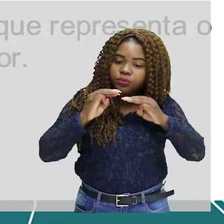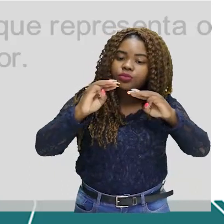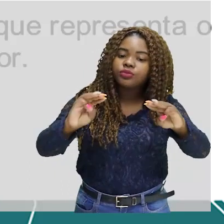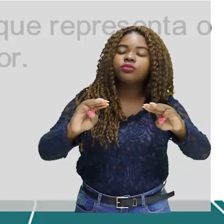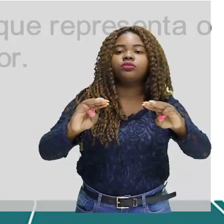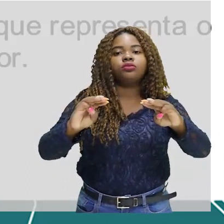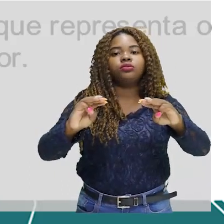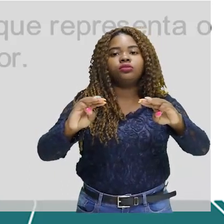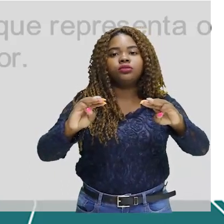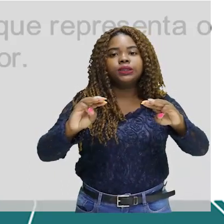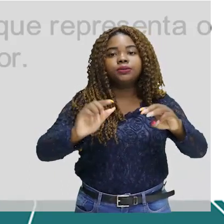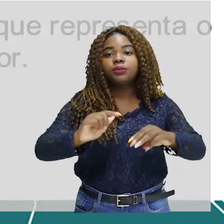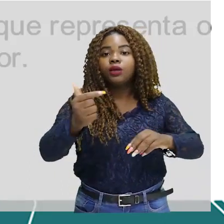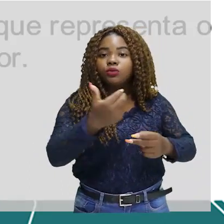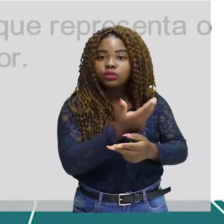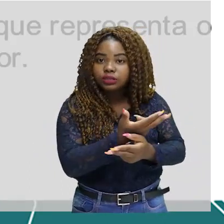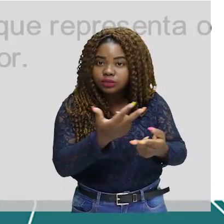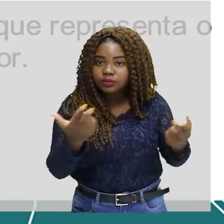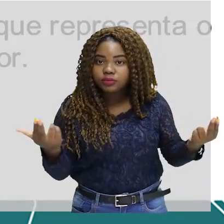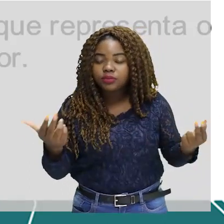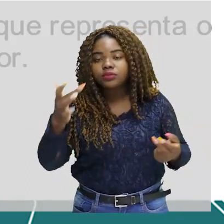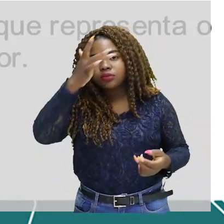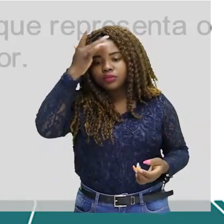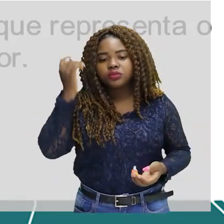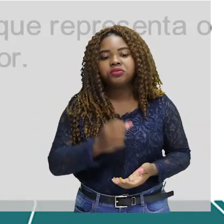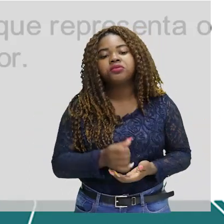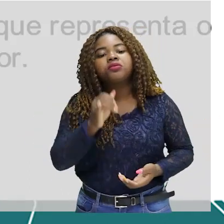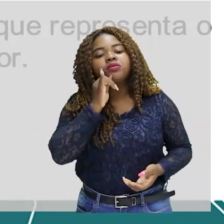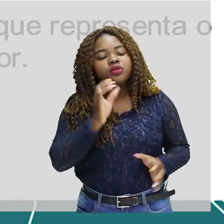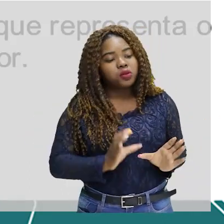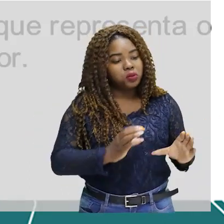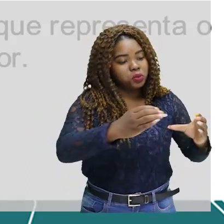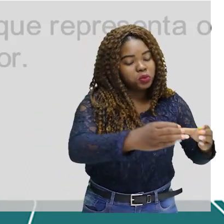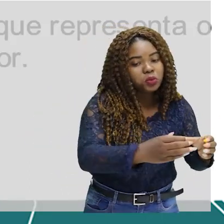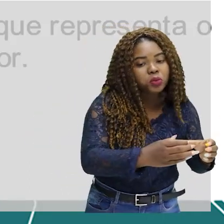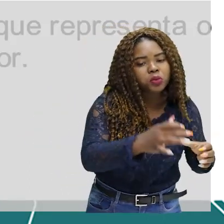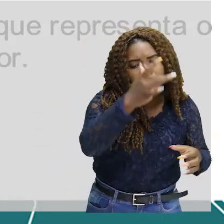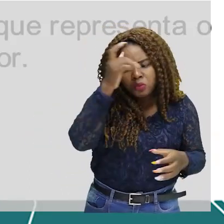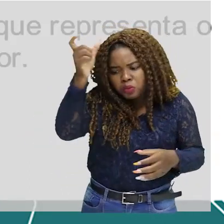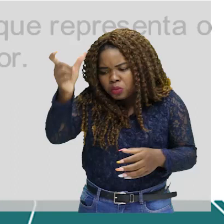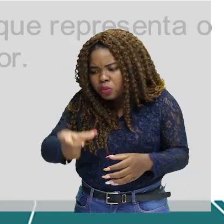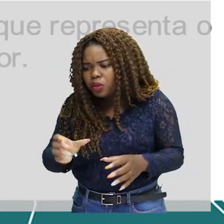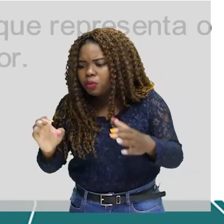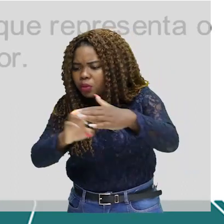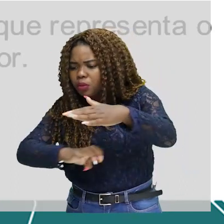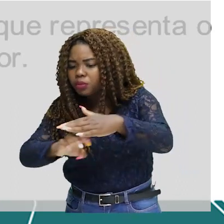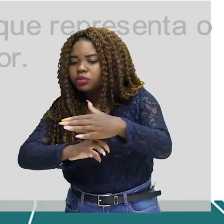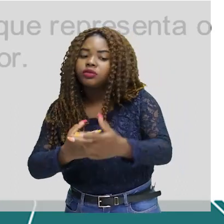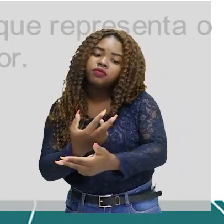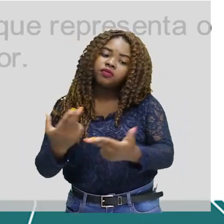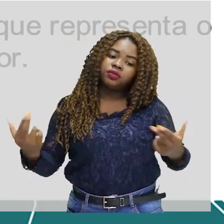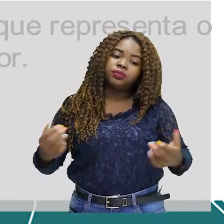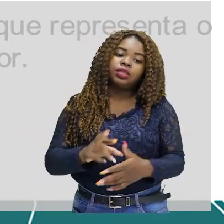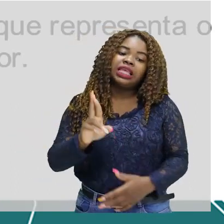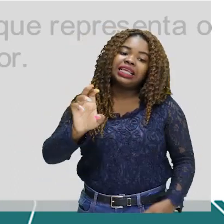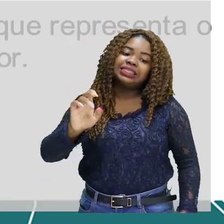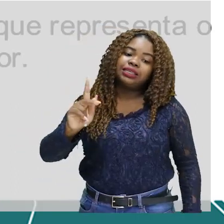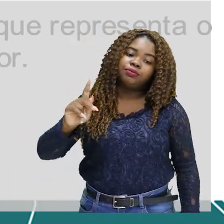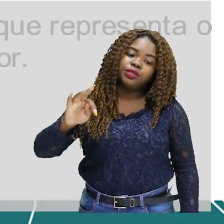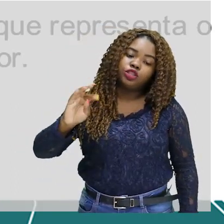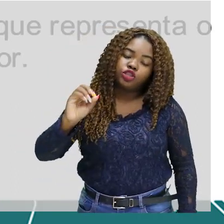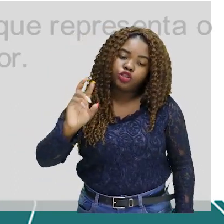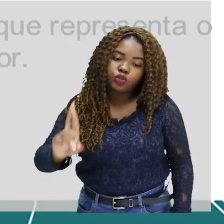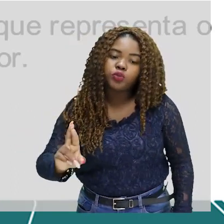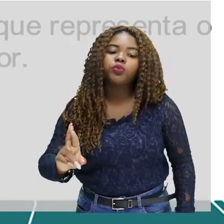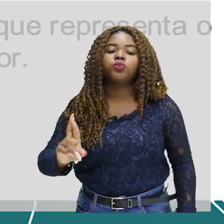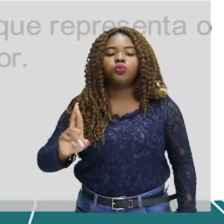mais receptores. Por exemplo, uma pessoa, um grupo de indivíduos, uma empresa, dentre outros. O receptor,